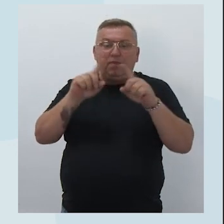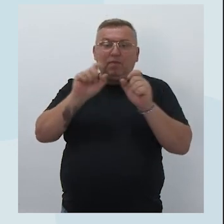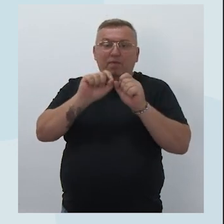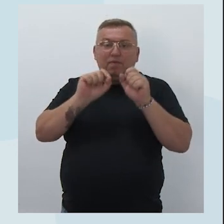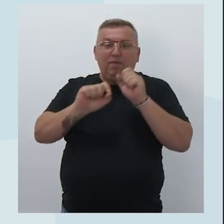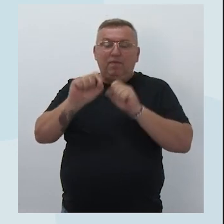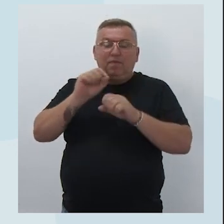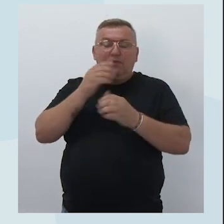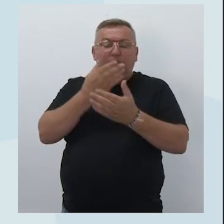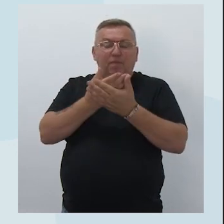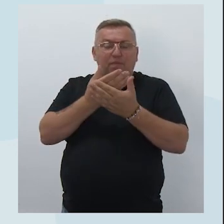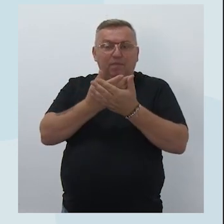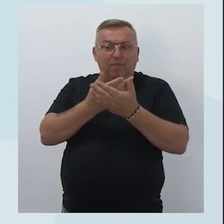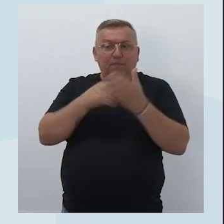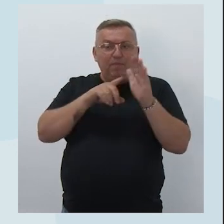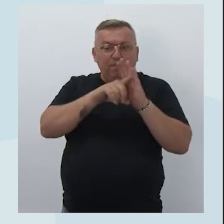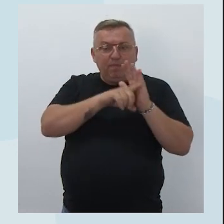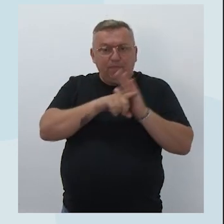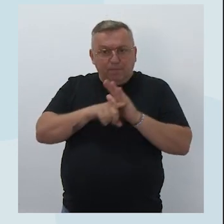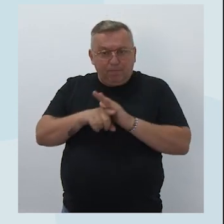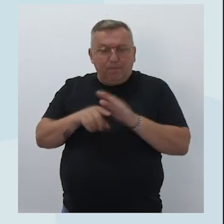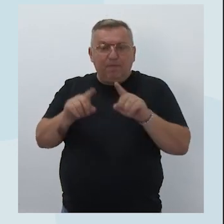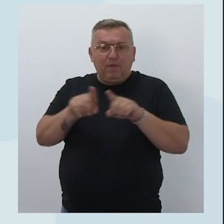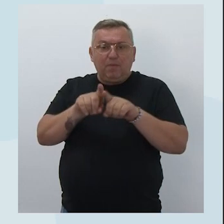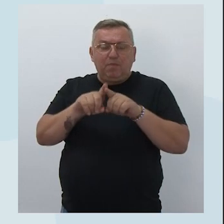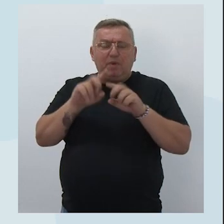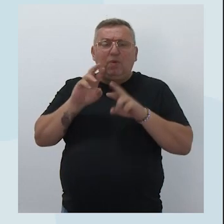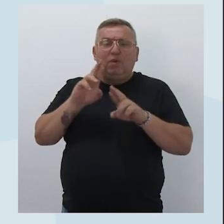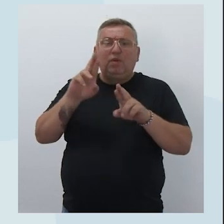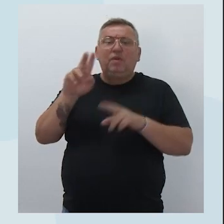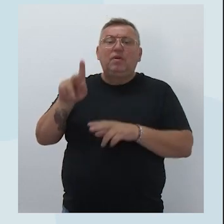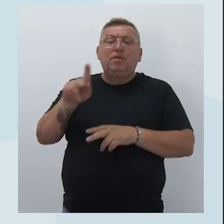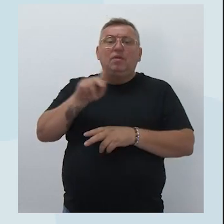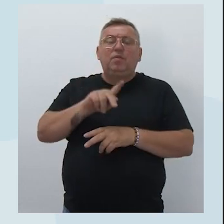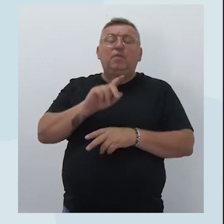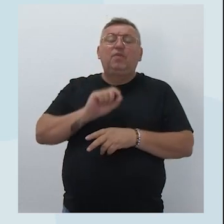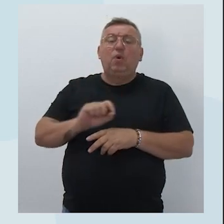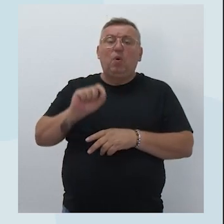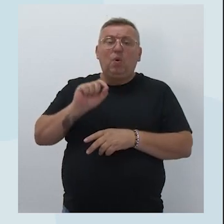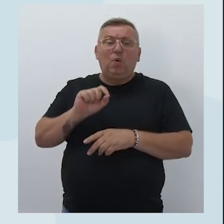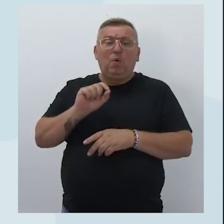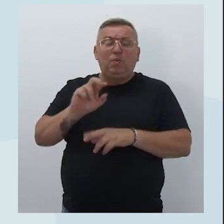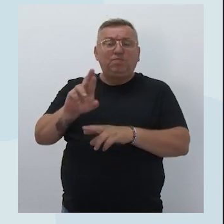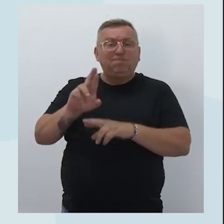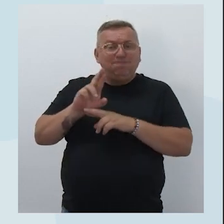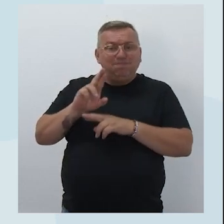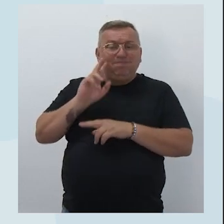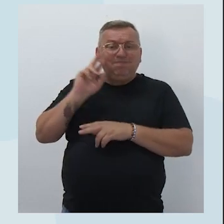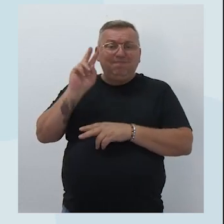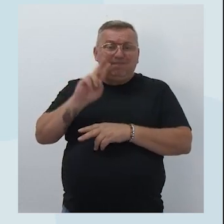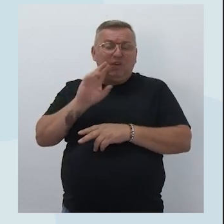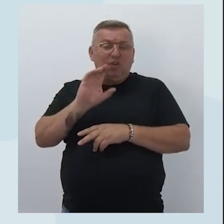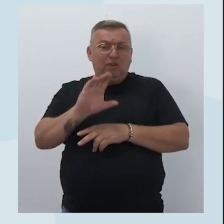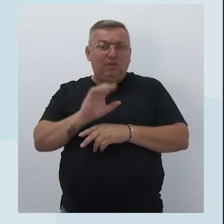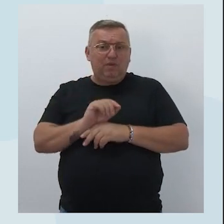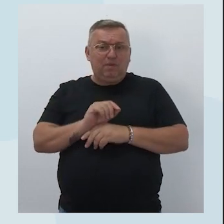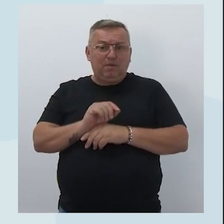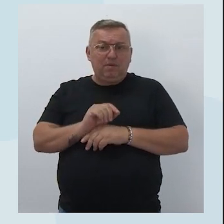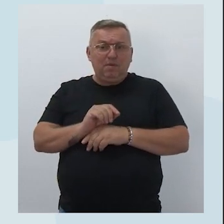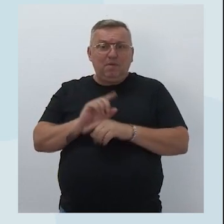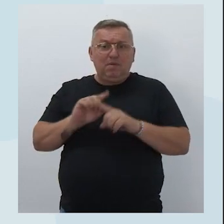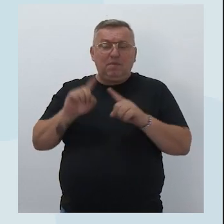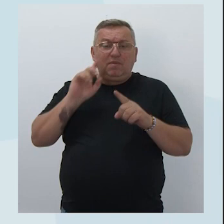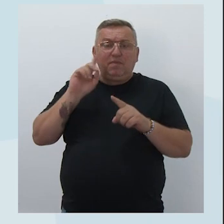para a área de ciências humanas, né? E que se espera do professor dessa área, né? Que ele olhe para isso, né? Que ele olhe para